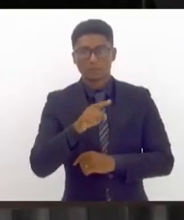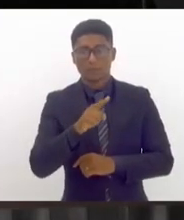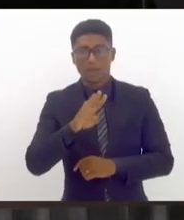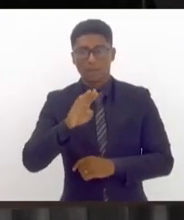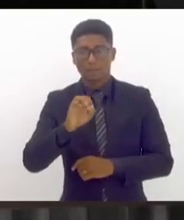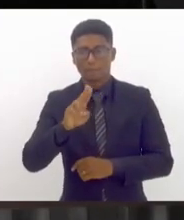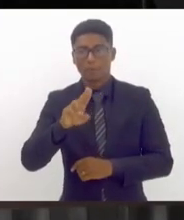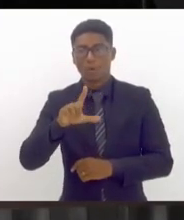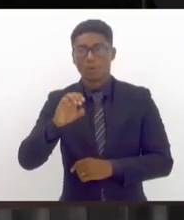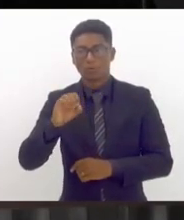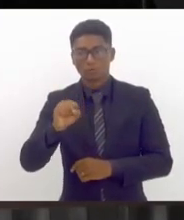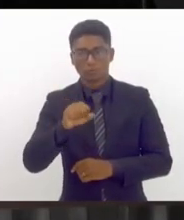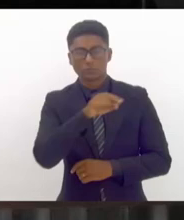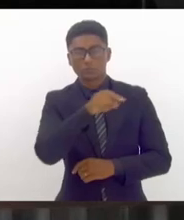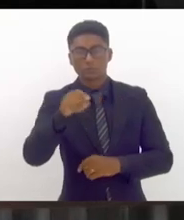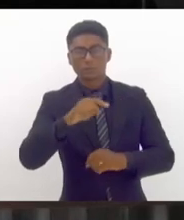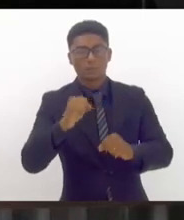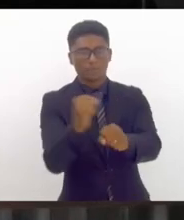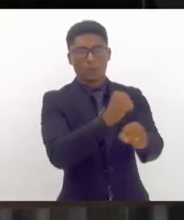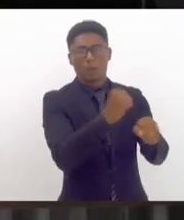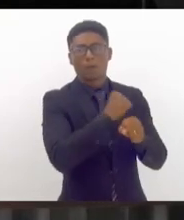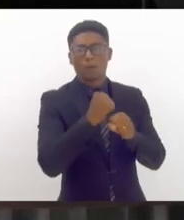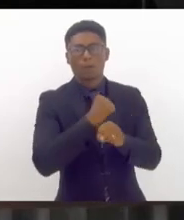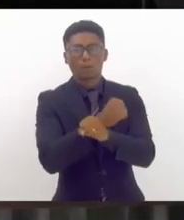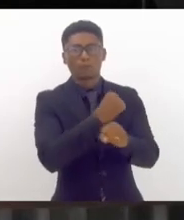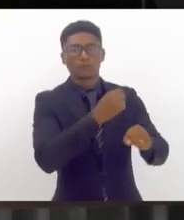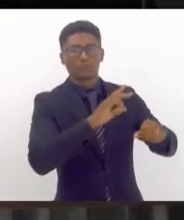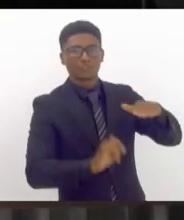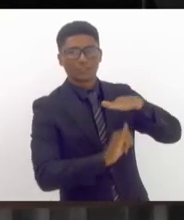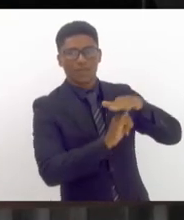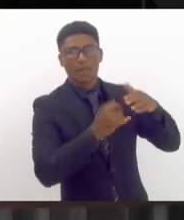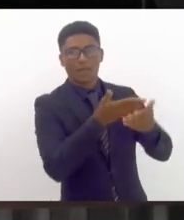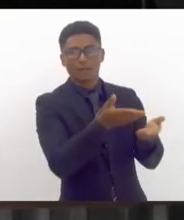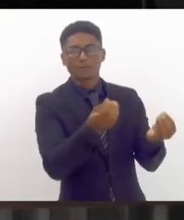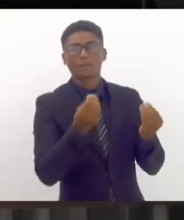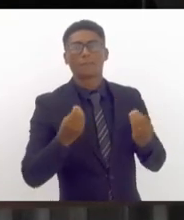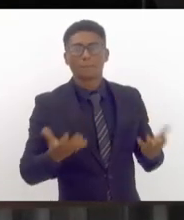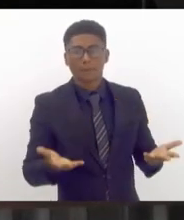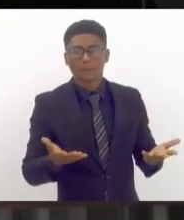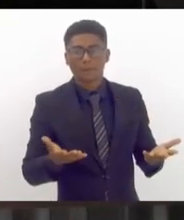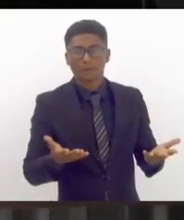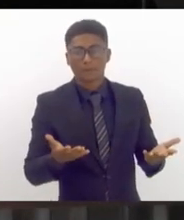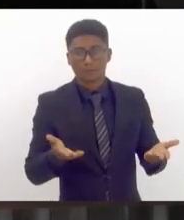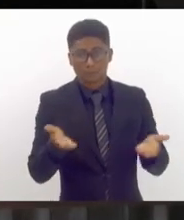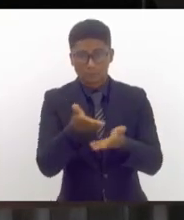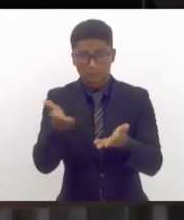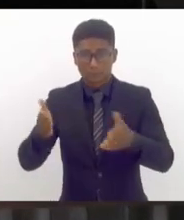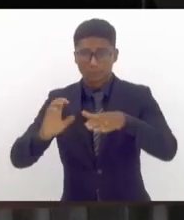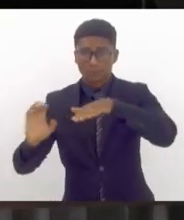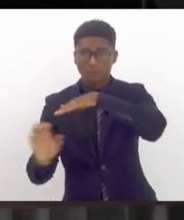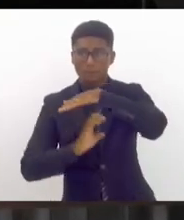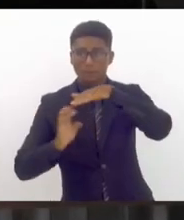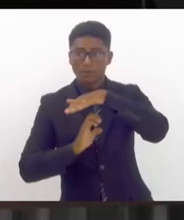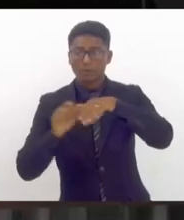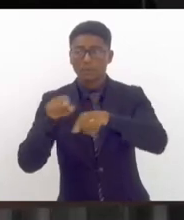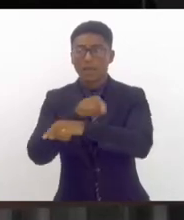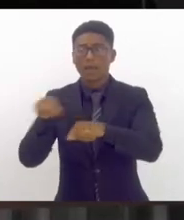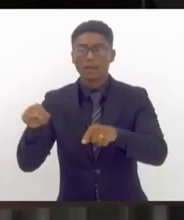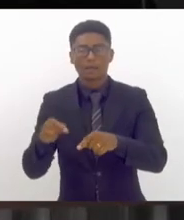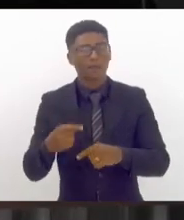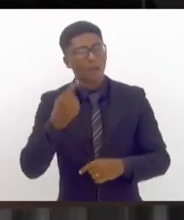você fazer as obras através dessas entidades, para que um monte de empreiteira não barganhasse as